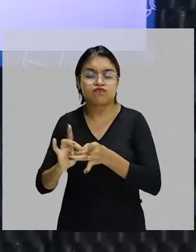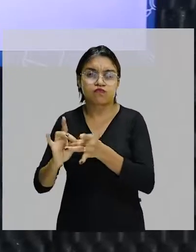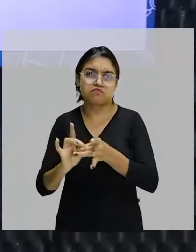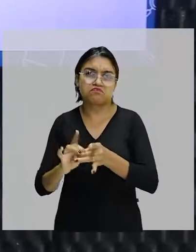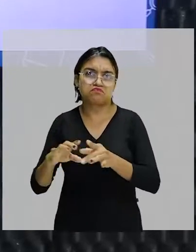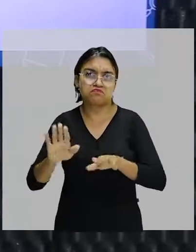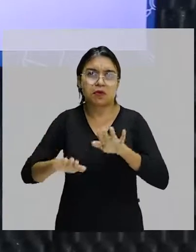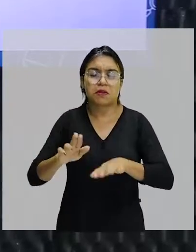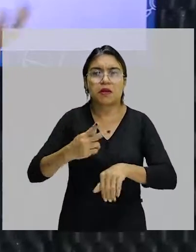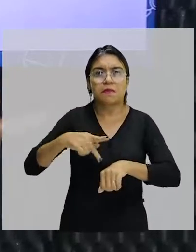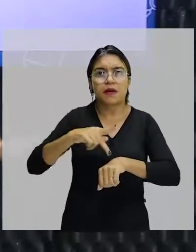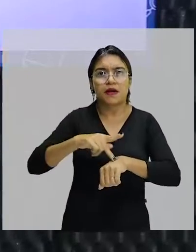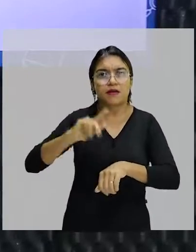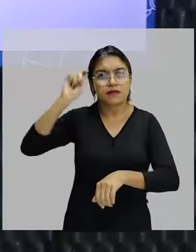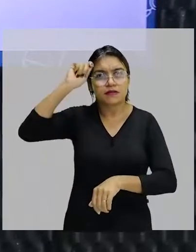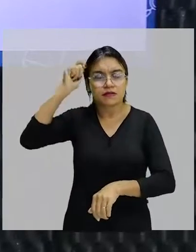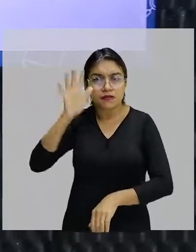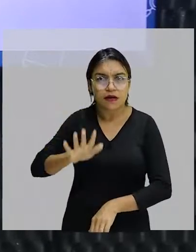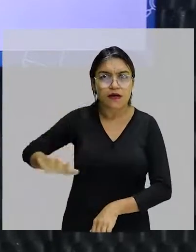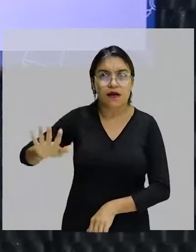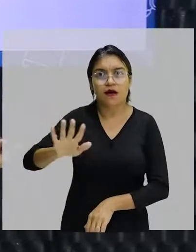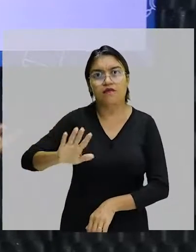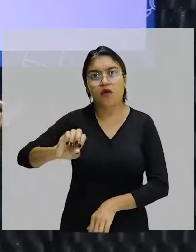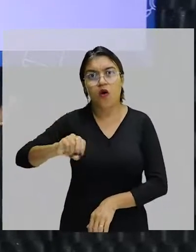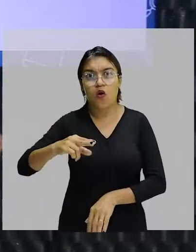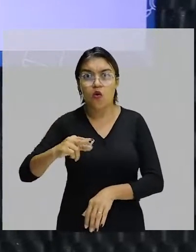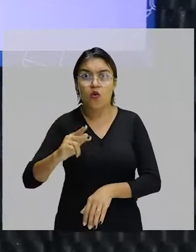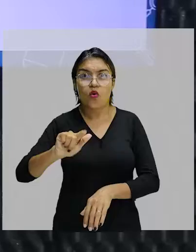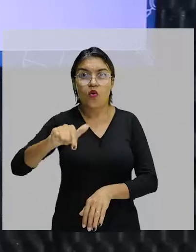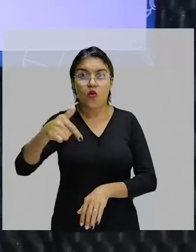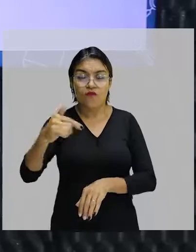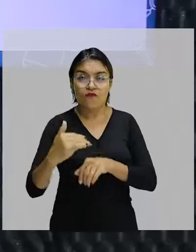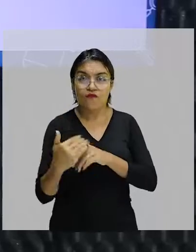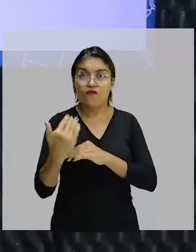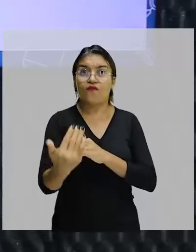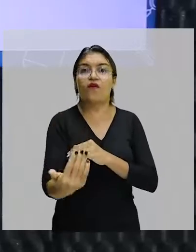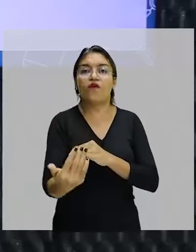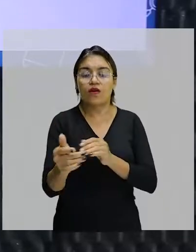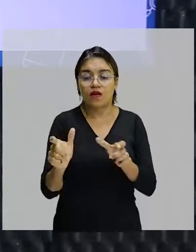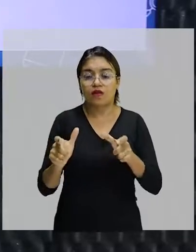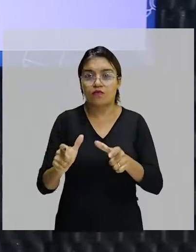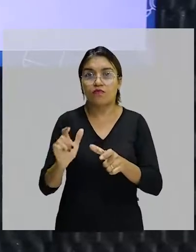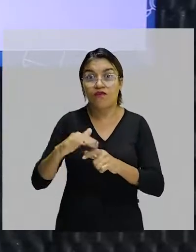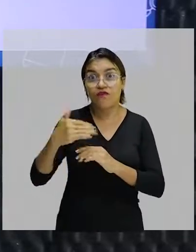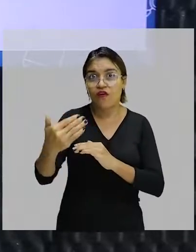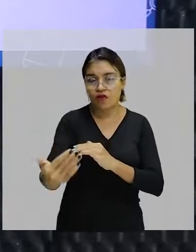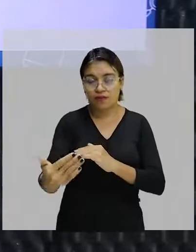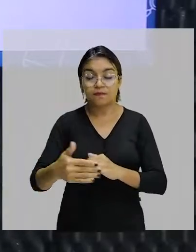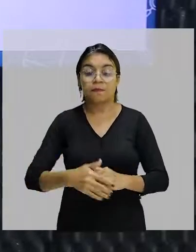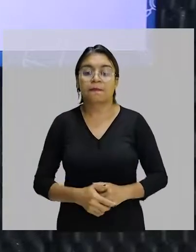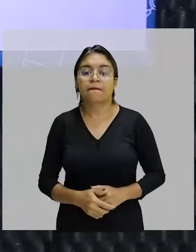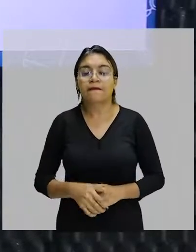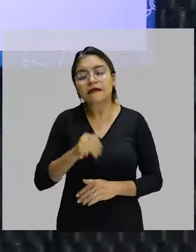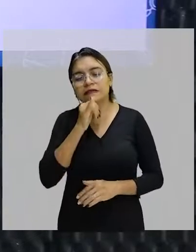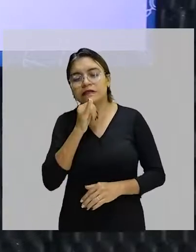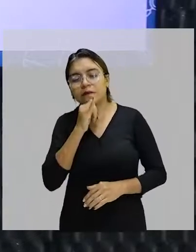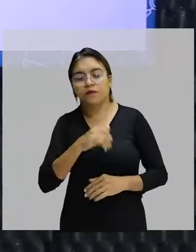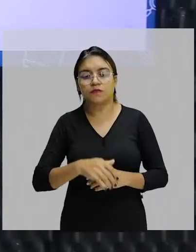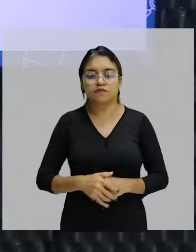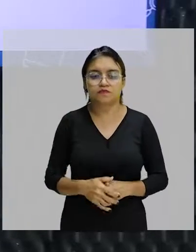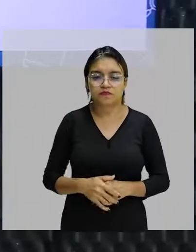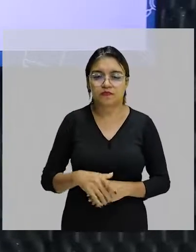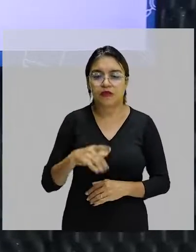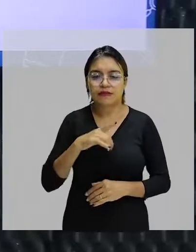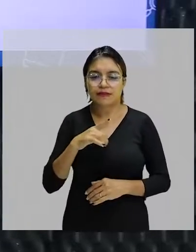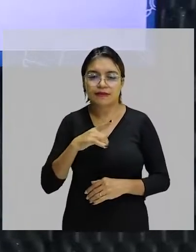África ou se eles estão em diáspora, né? Se são pessoas que estão fora daquele território africano. Aqui a gente vê, por exemplo,